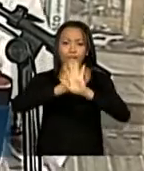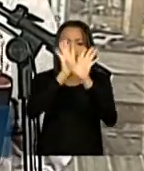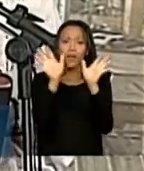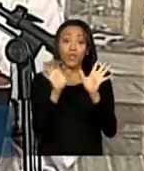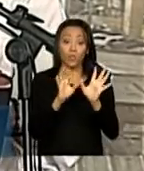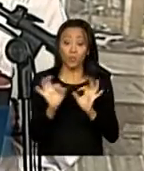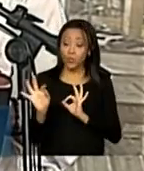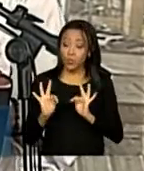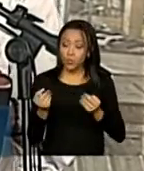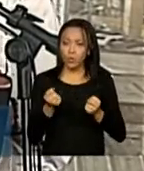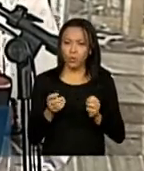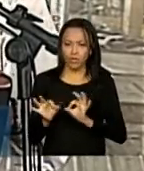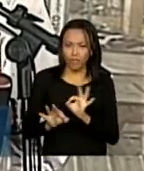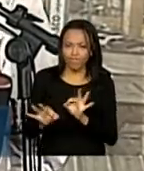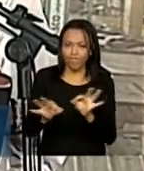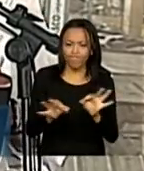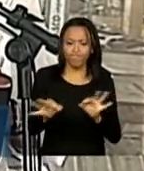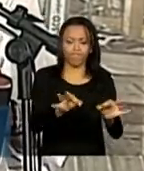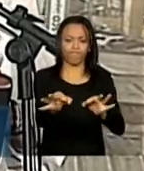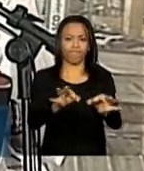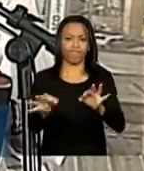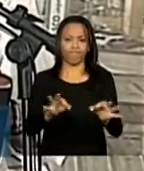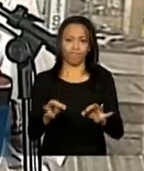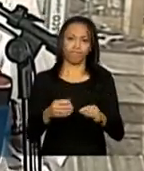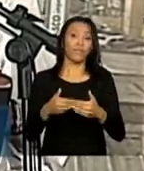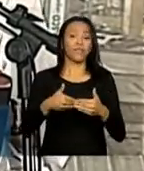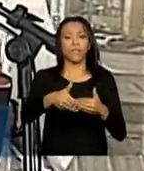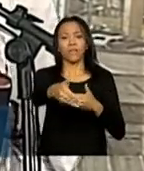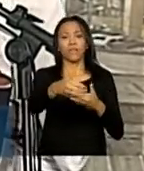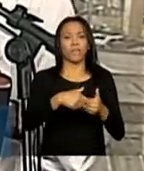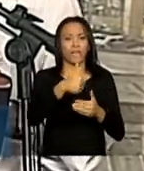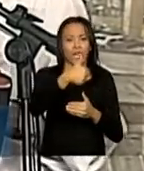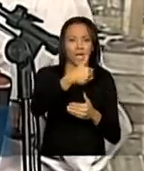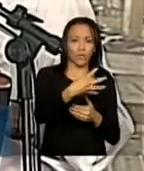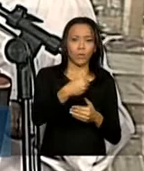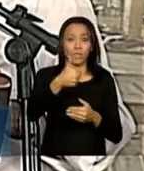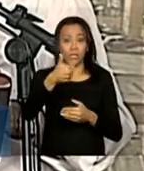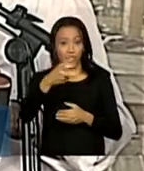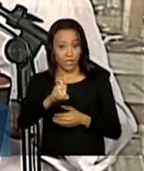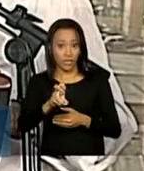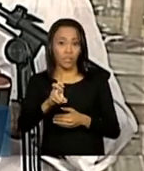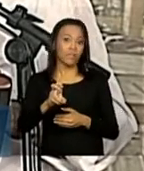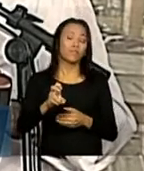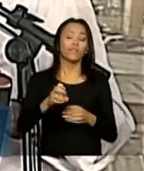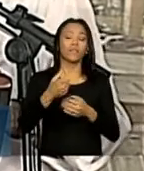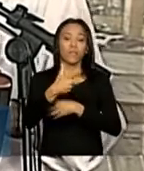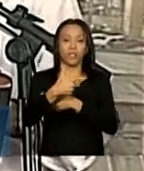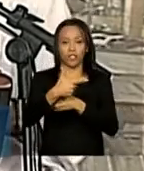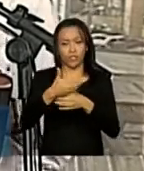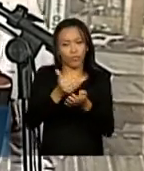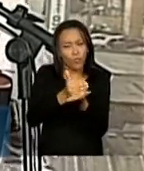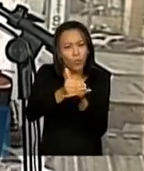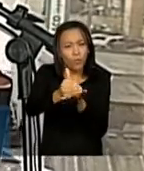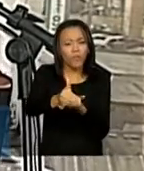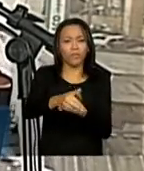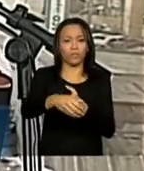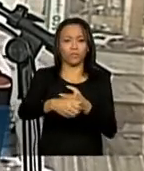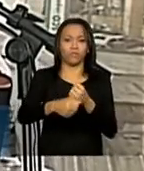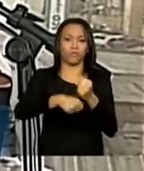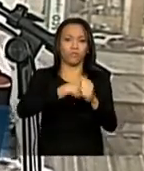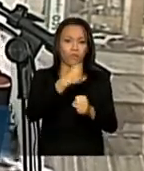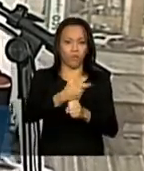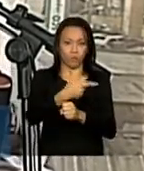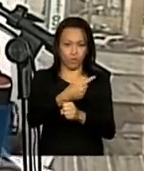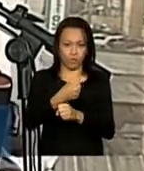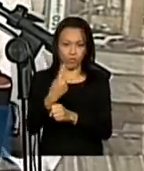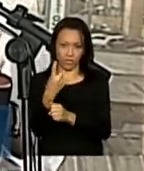todas prontas, e elas estão previstas para 14, 15 e no começo de 2016, eu não tenho dúvida